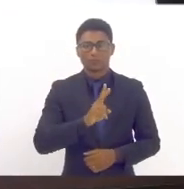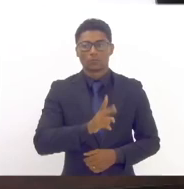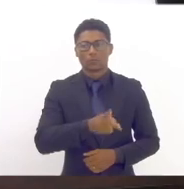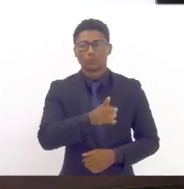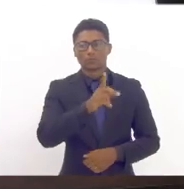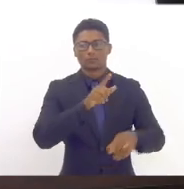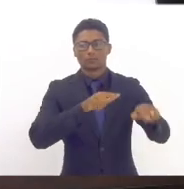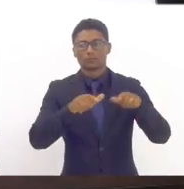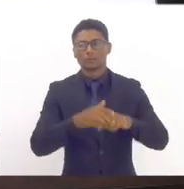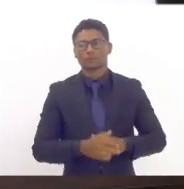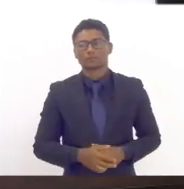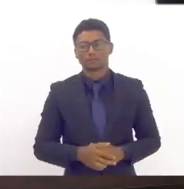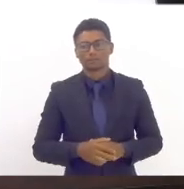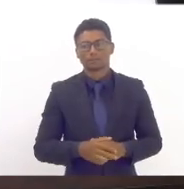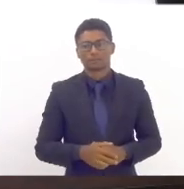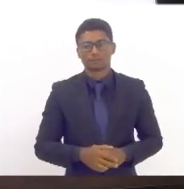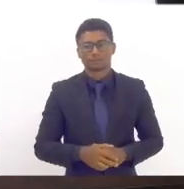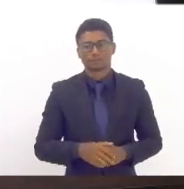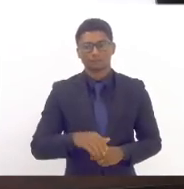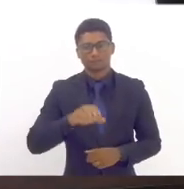esse trabalho.